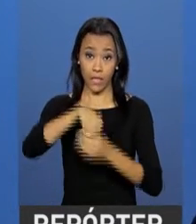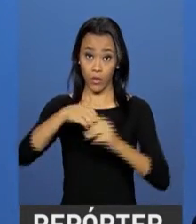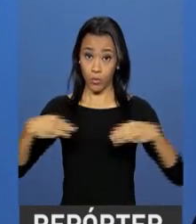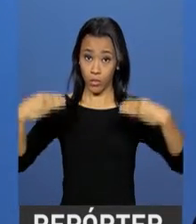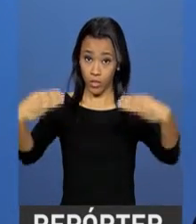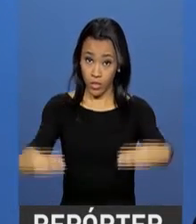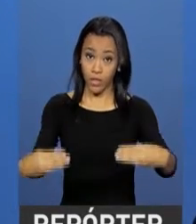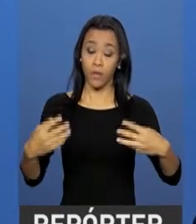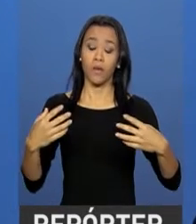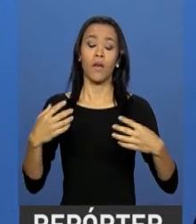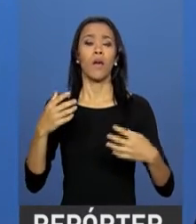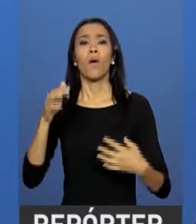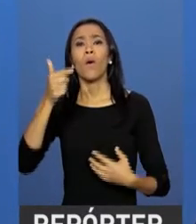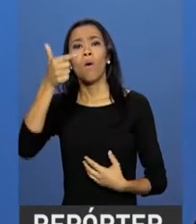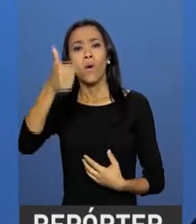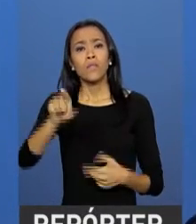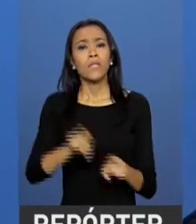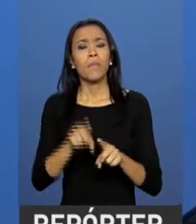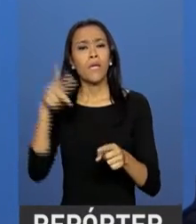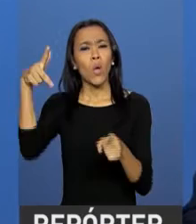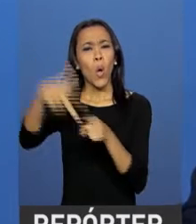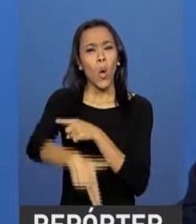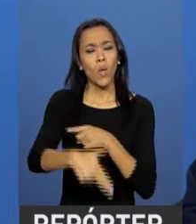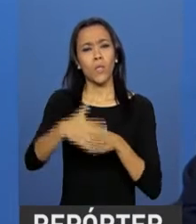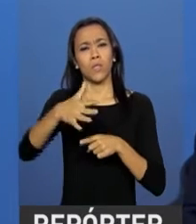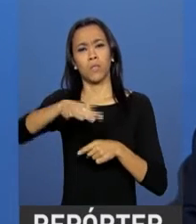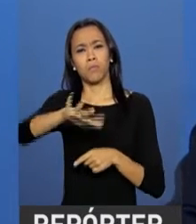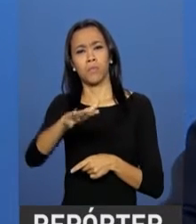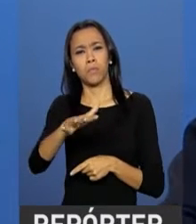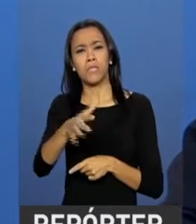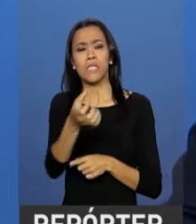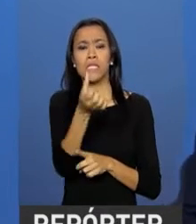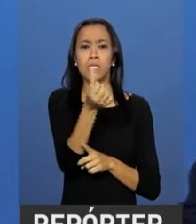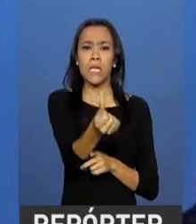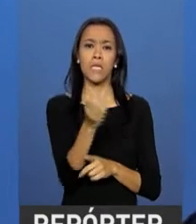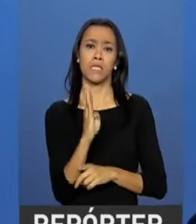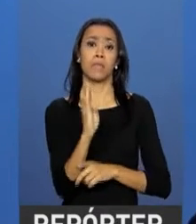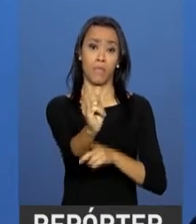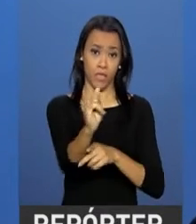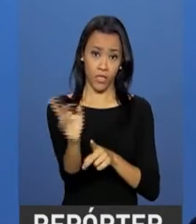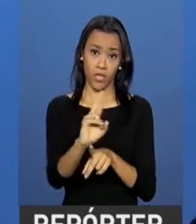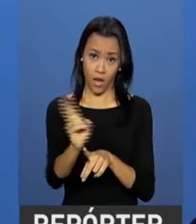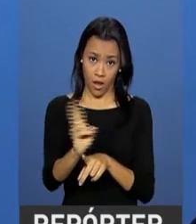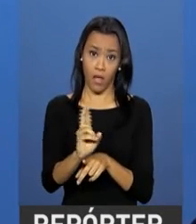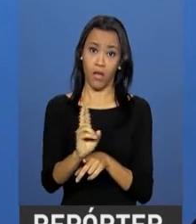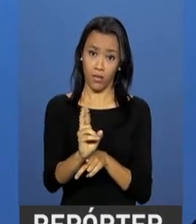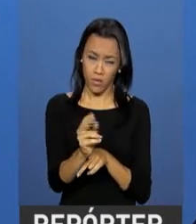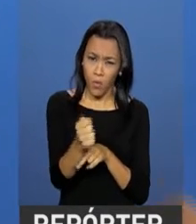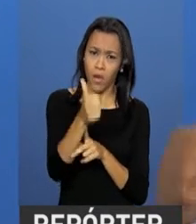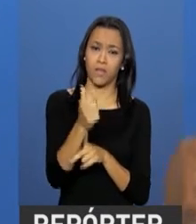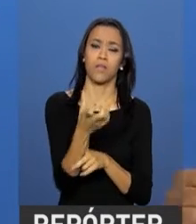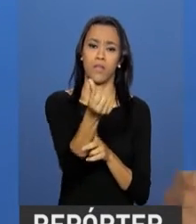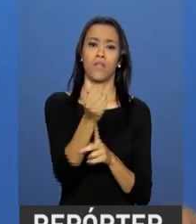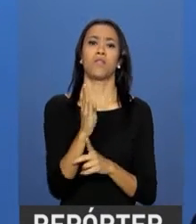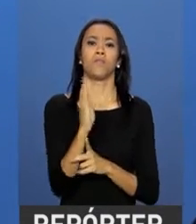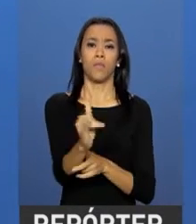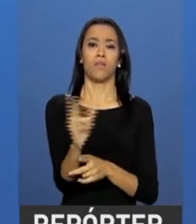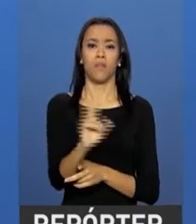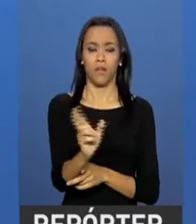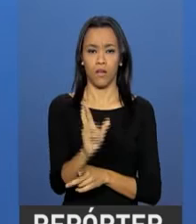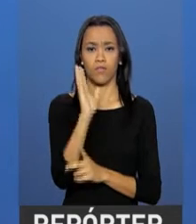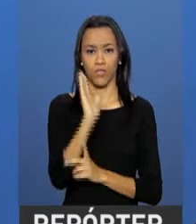vale destacar que do corte de cerca de 6 bilhões de reais, pouco mais de 6 bilhões de reais, que foi